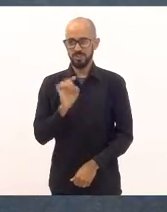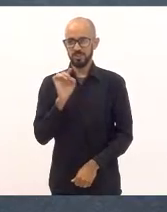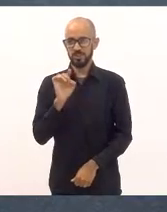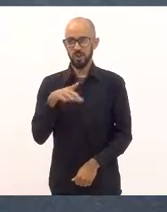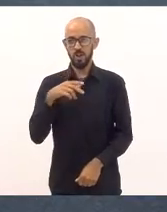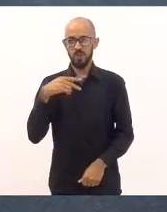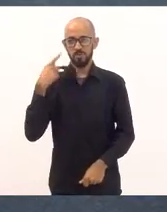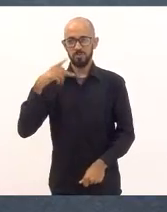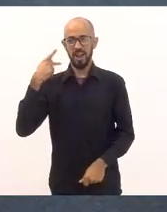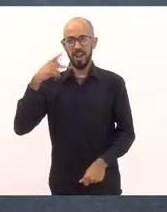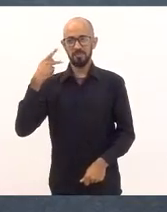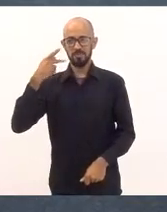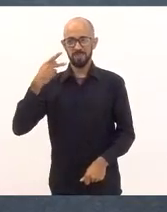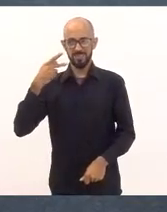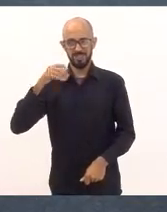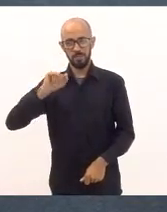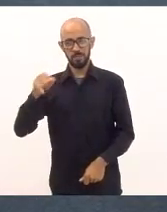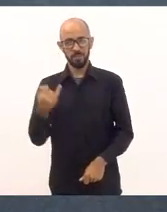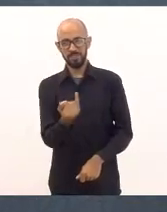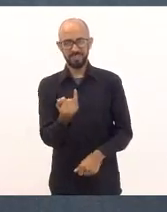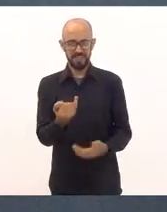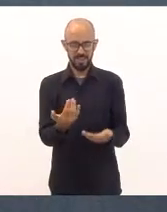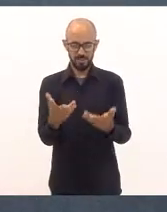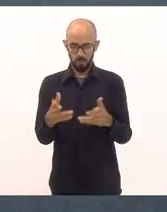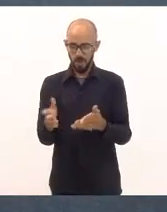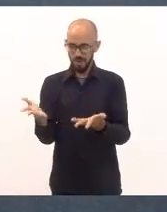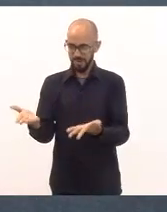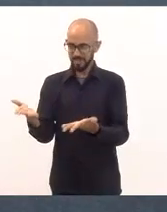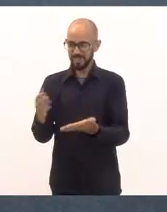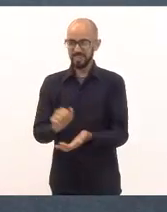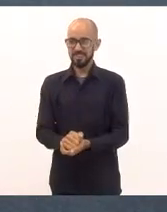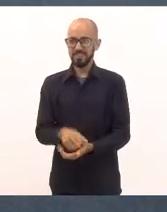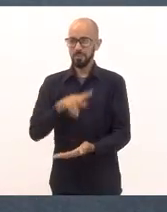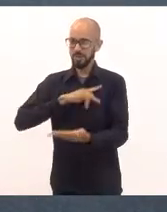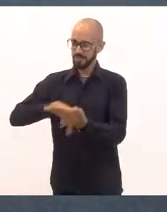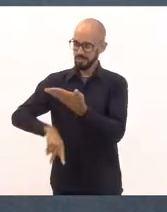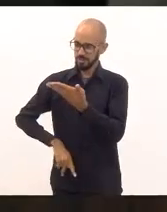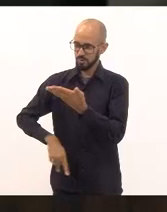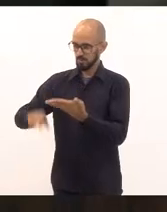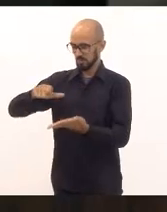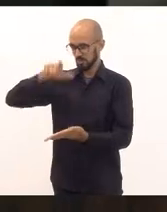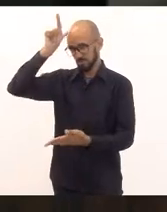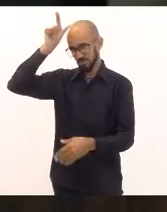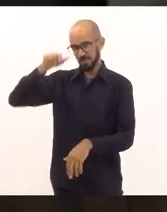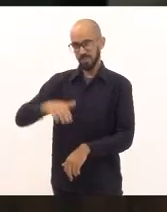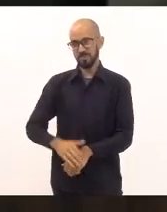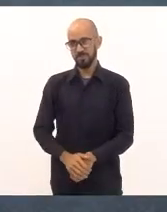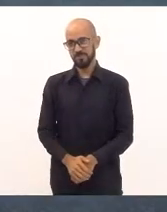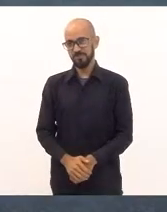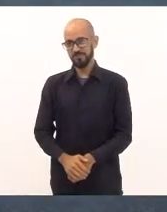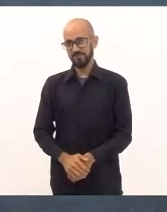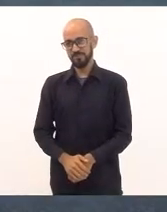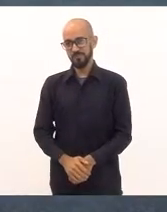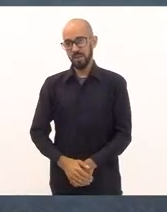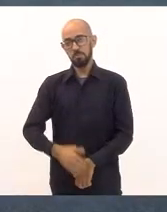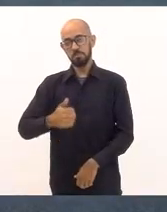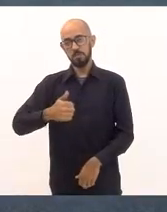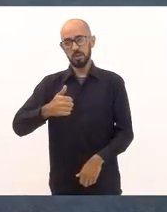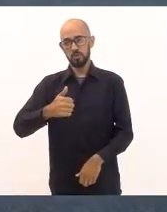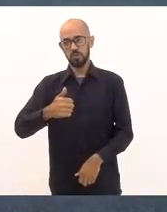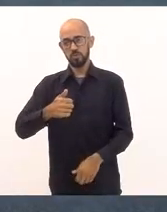dá uma chance dessa, de ser presidido por Vossa Excelência. Primeiro, eu sempre que